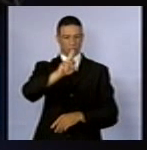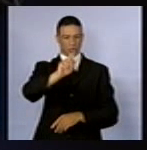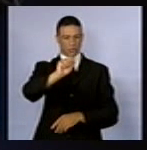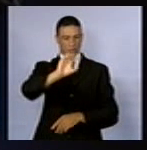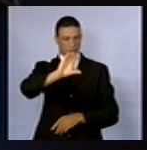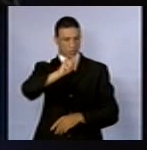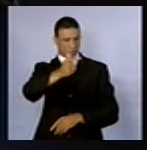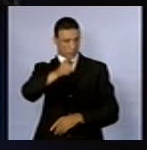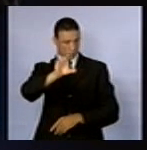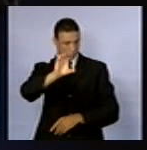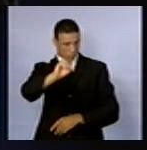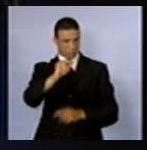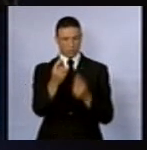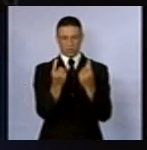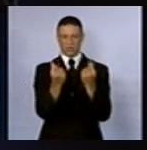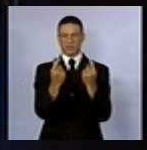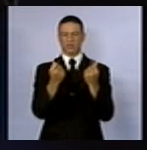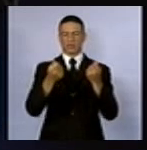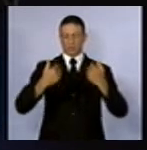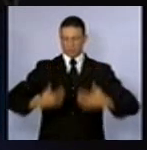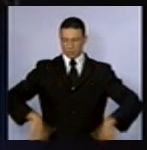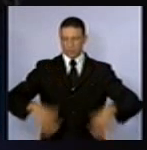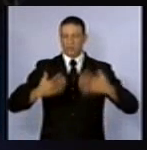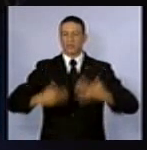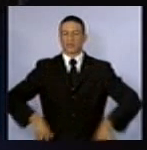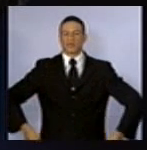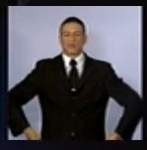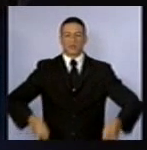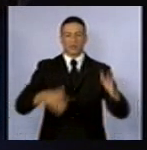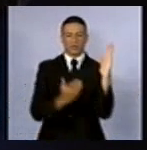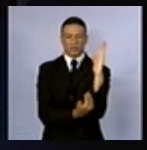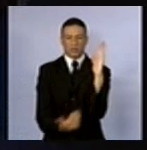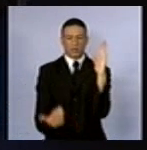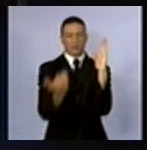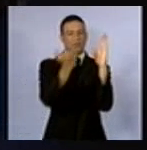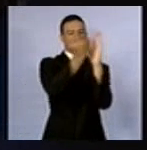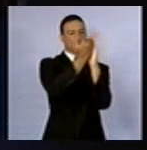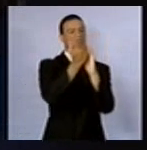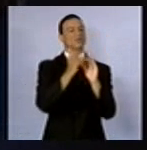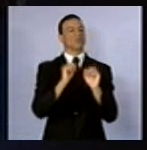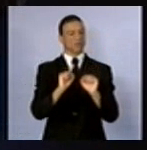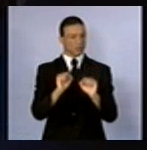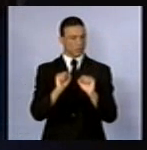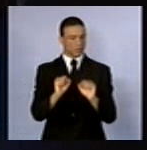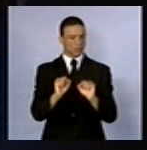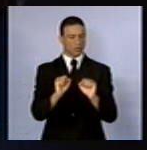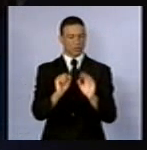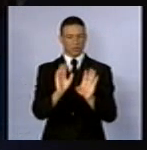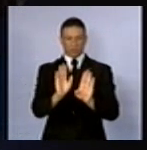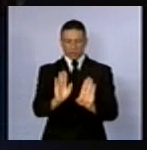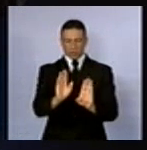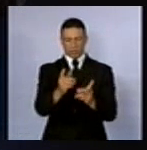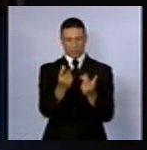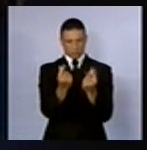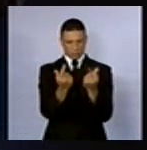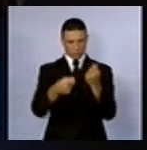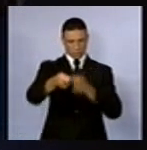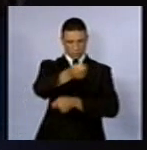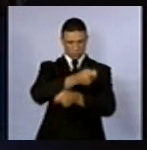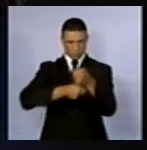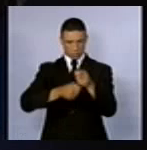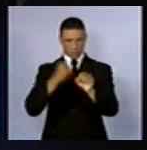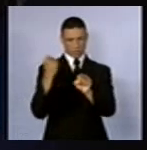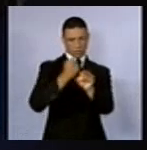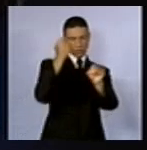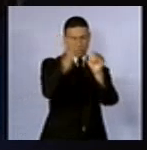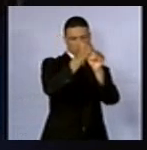elevados Eh esses esses eh esse o que vai determinar Qual é o impacto financeiro para essas obras